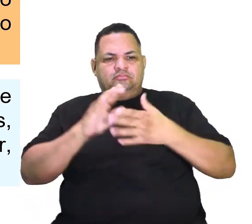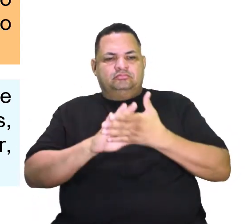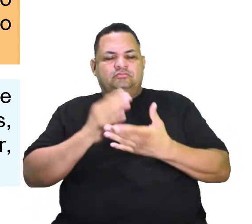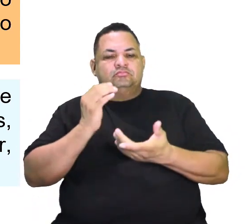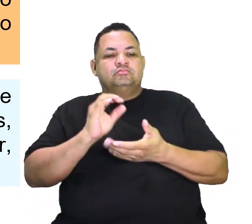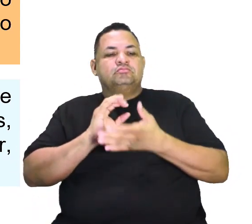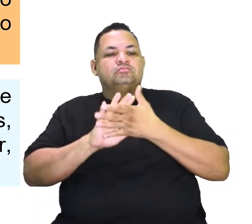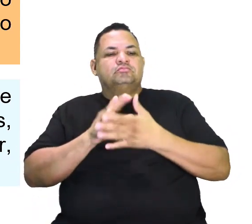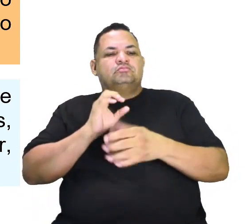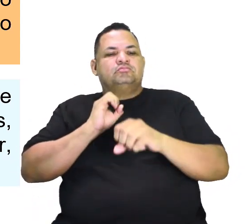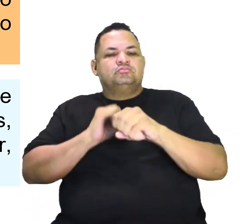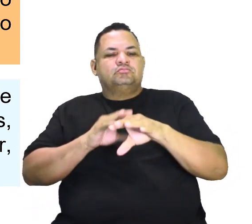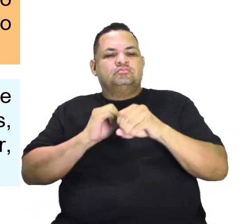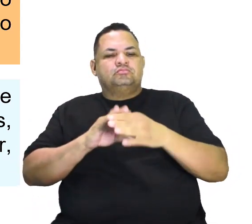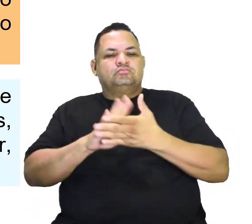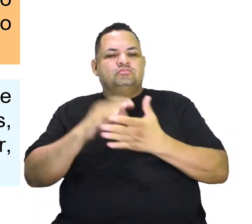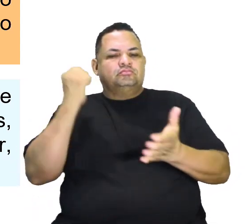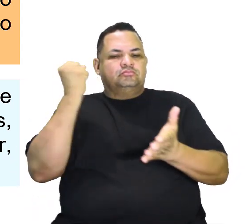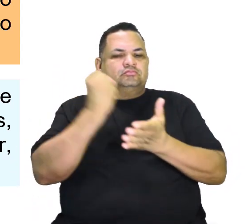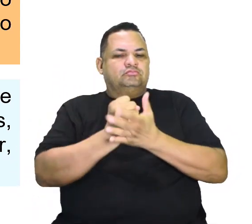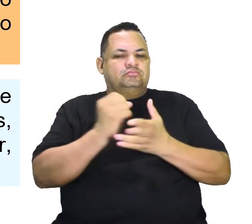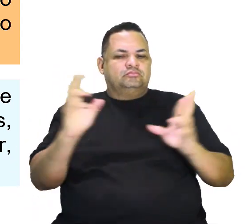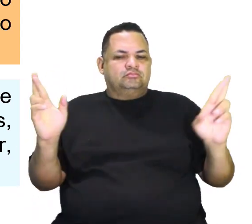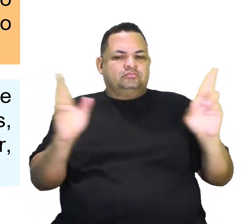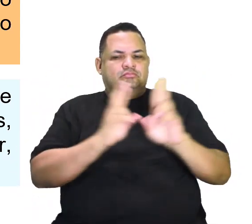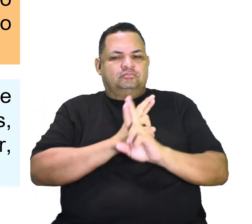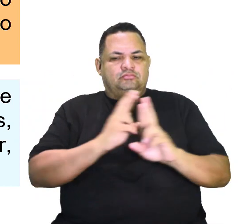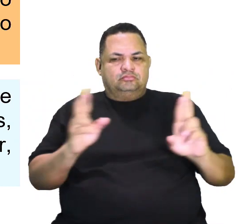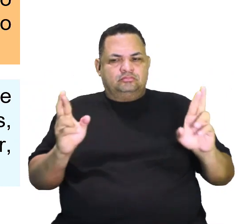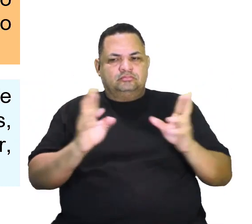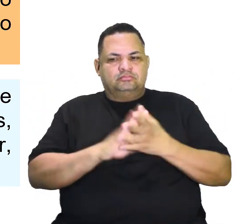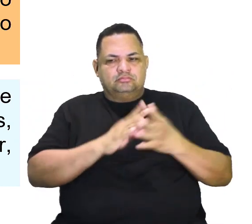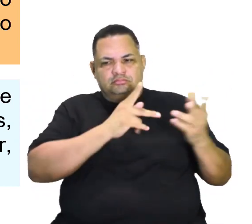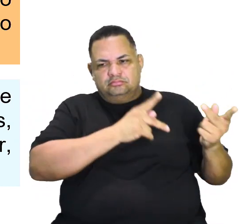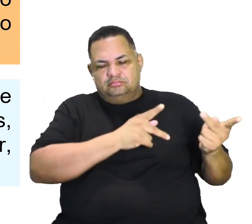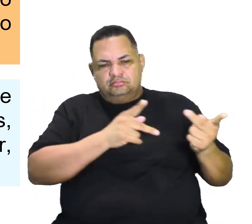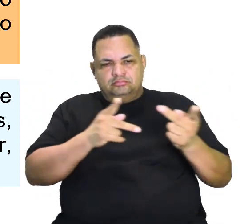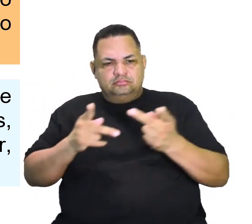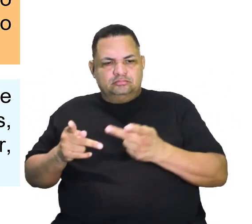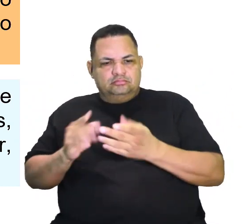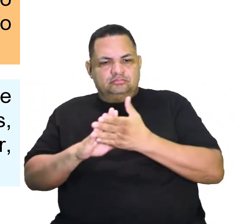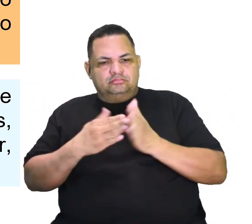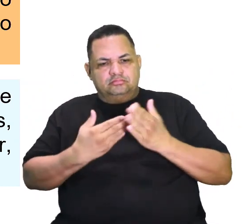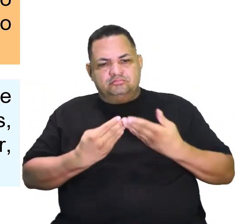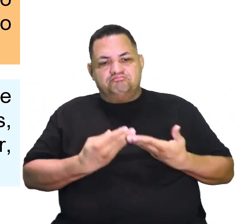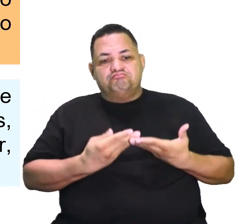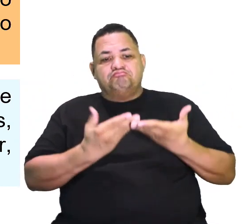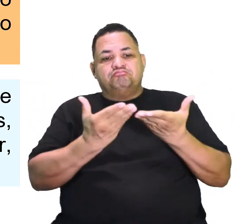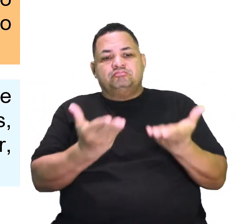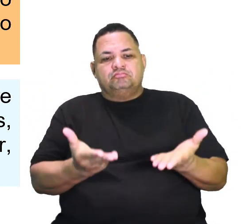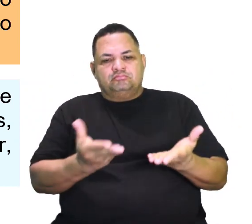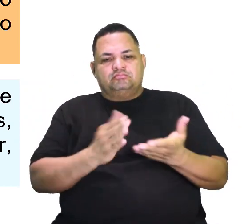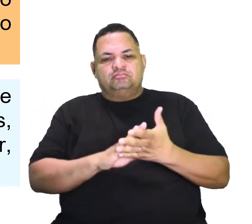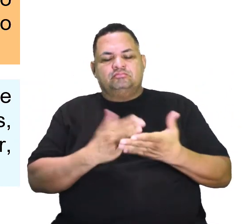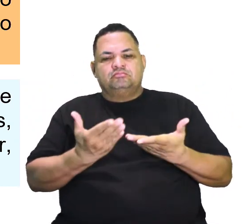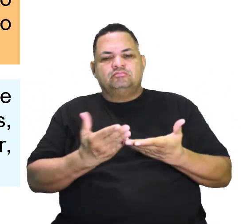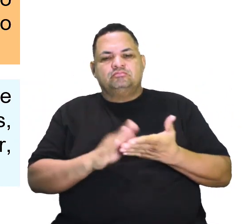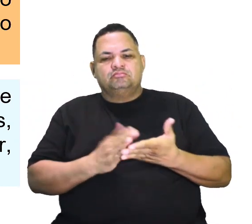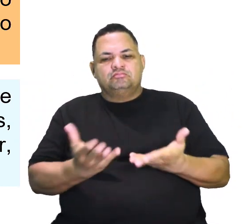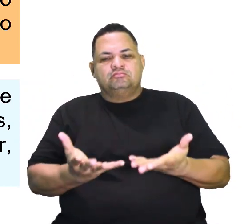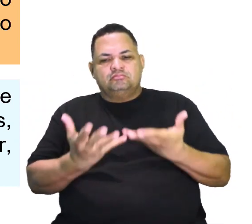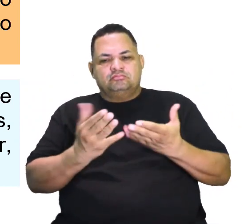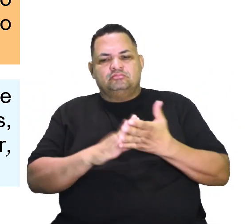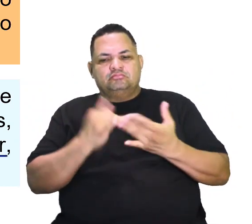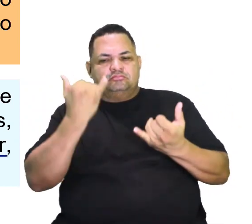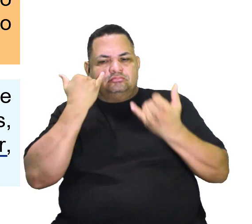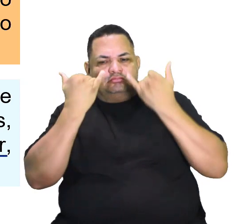ações de educação patrimonial, intercâmbio com visitantes, e oferecer serviços como